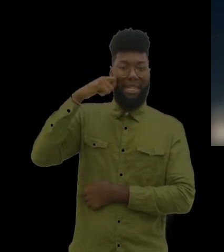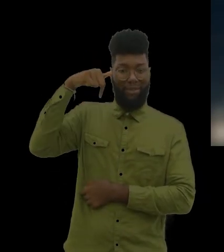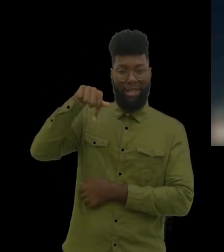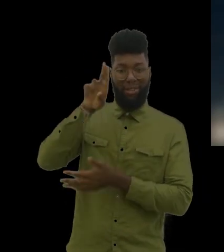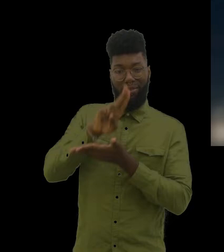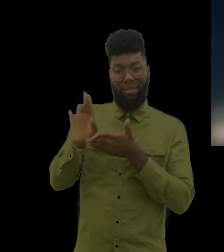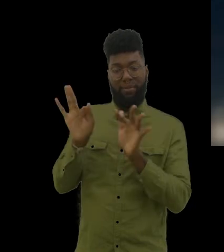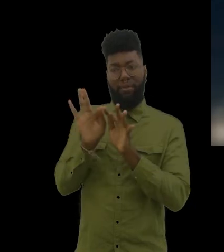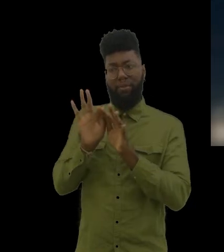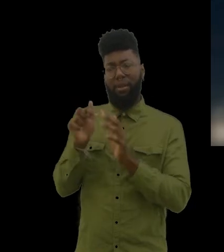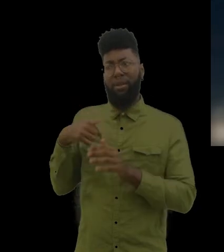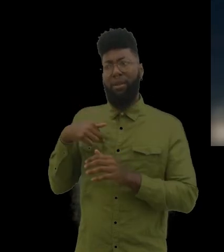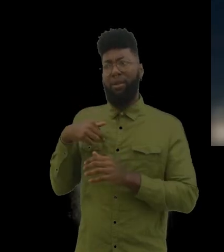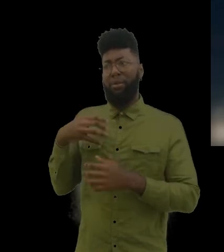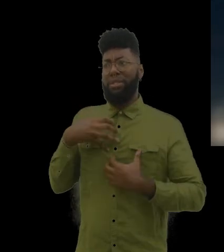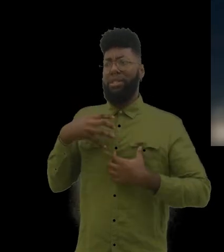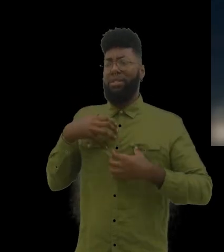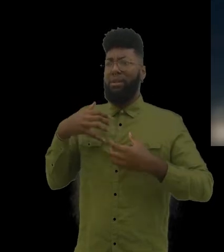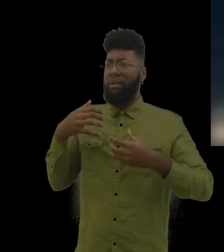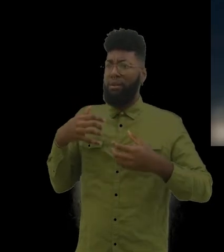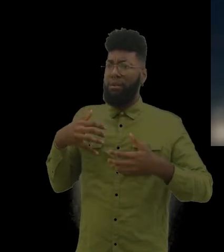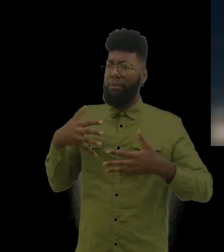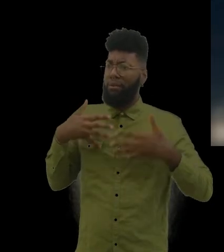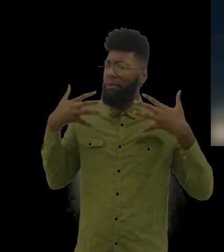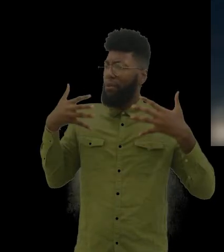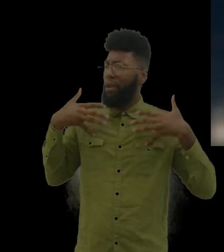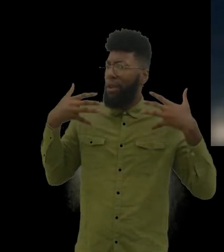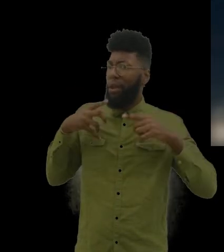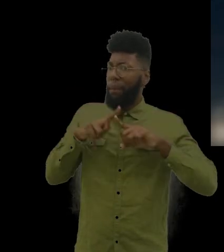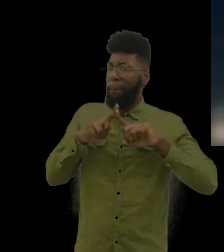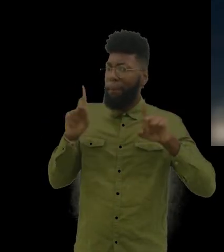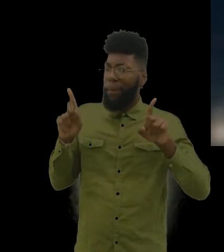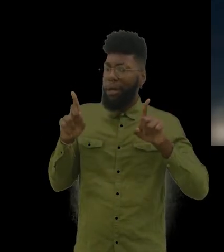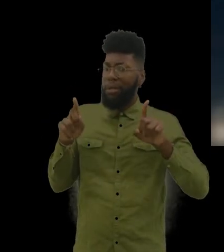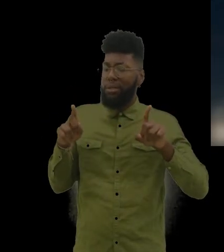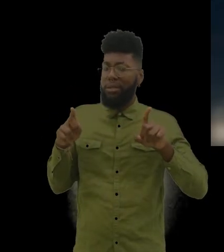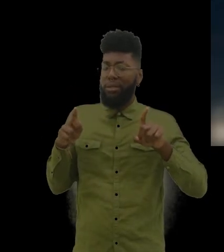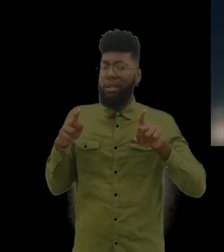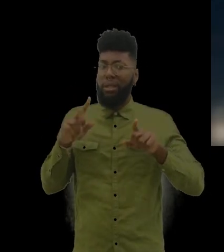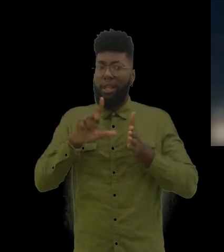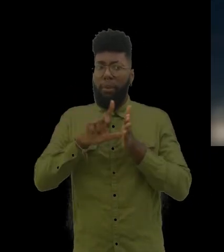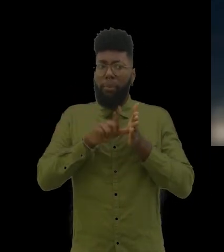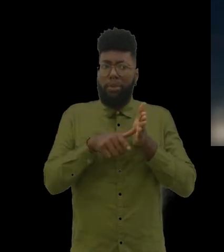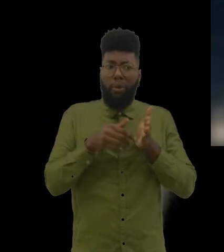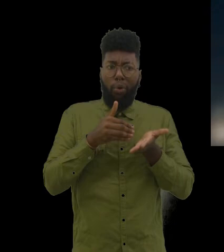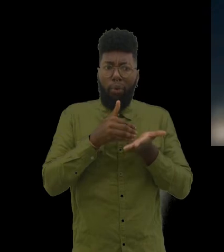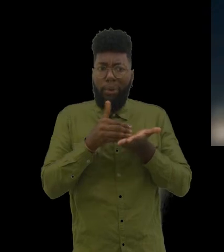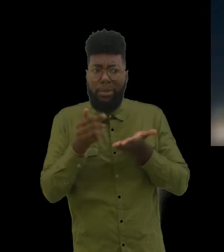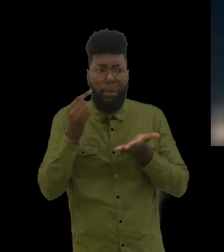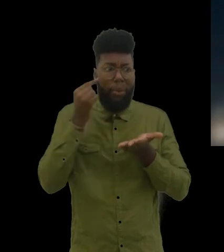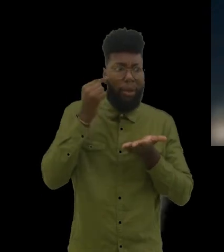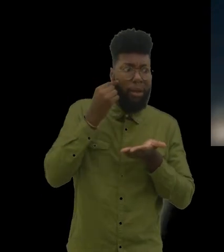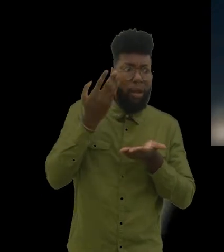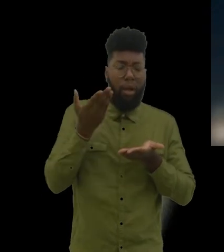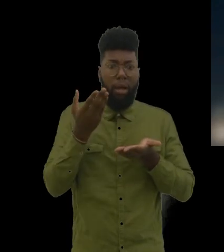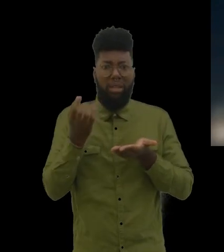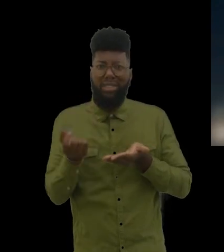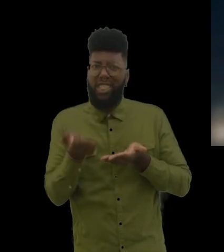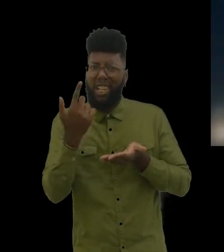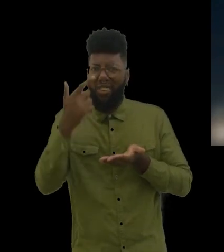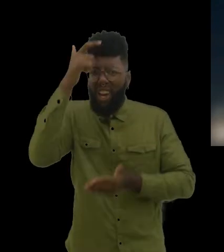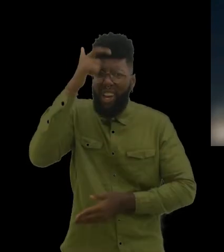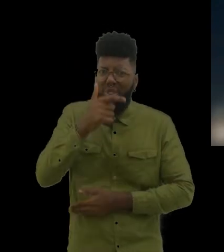mas depois isso começou a me perturbar o porquê que eu era, né? Então, eu acho que esse espaço é um espaço justamente para